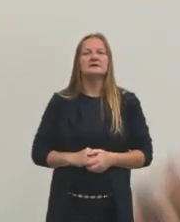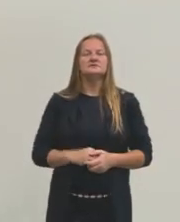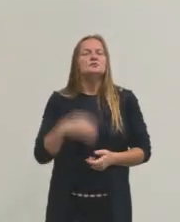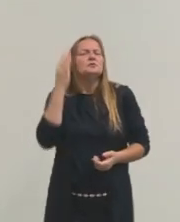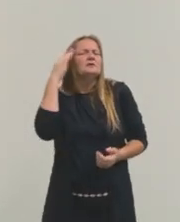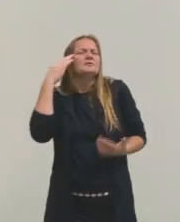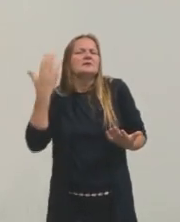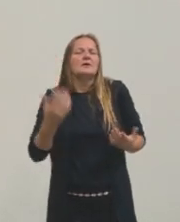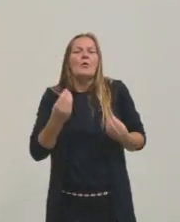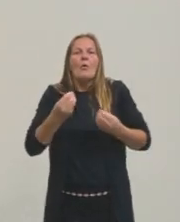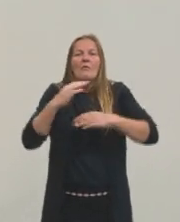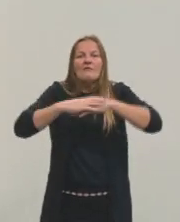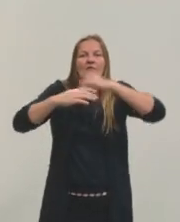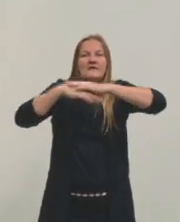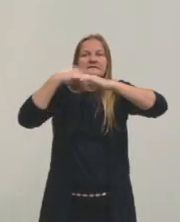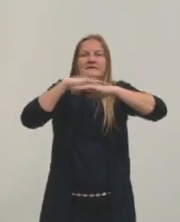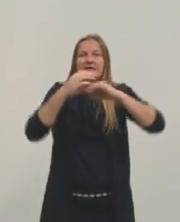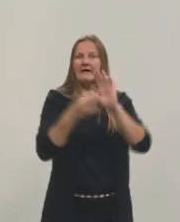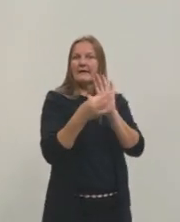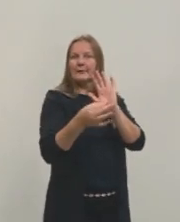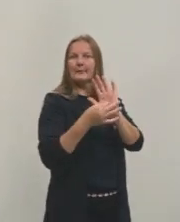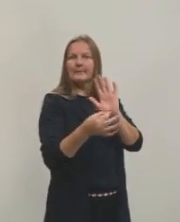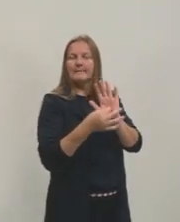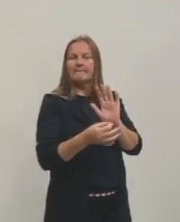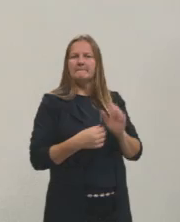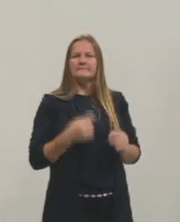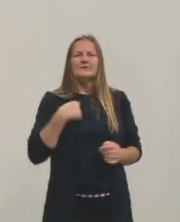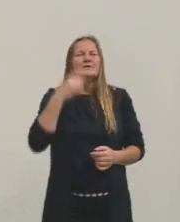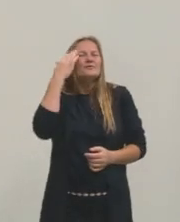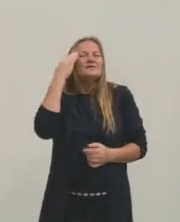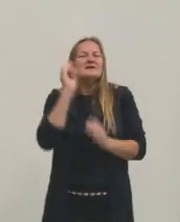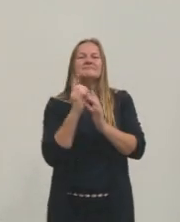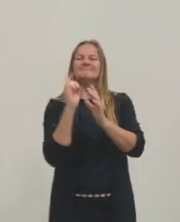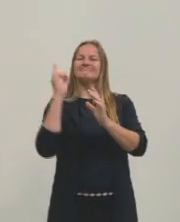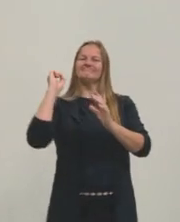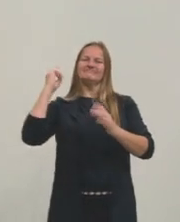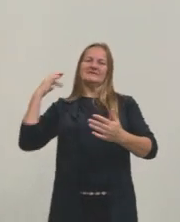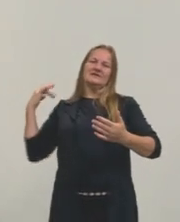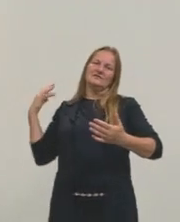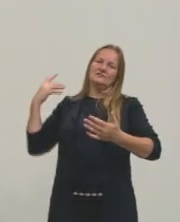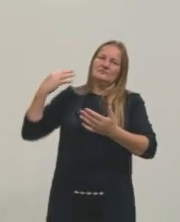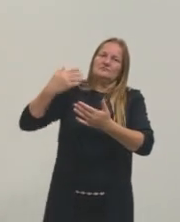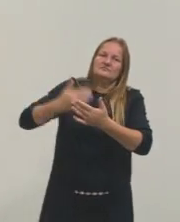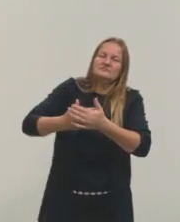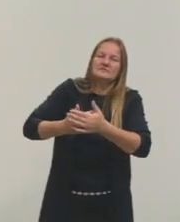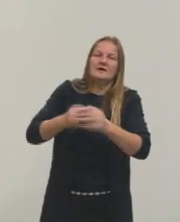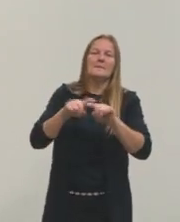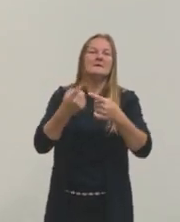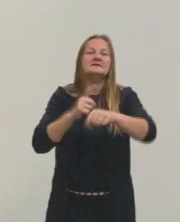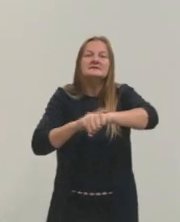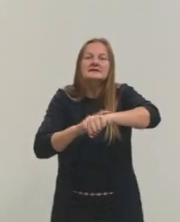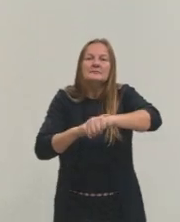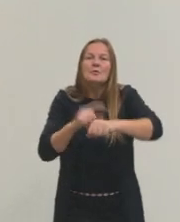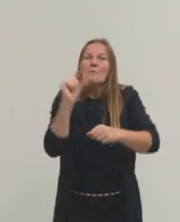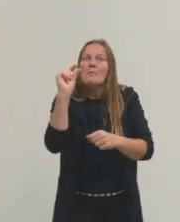E como eu vou construir o meu argumento eu vou pensar em toda a minha bagagem de conhecimento que eu já tenho mas eu tenho um pouco tempo não existe a possibilidade